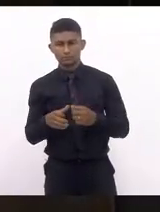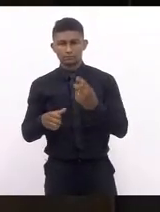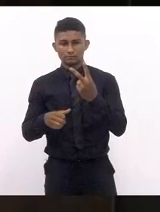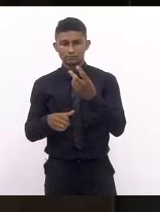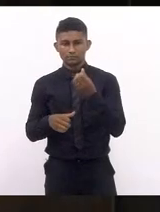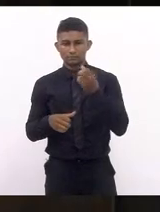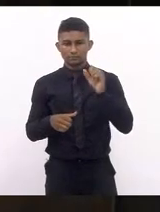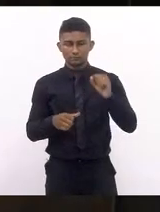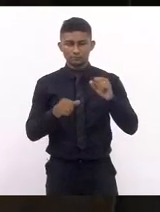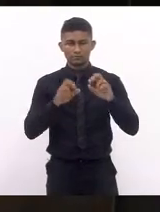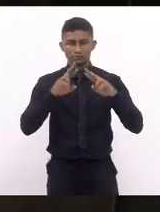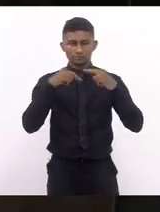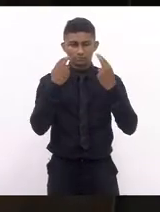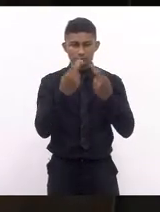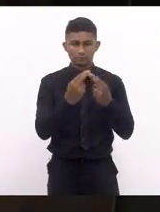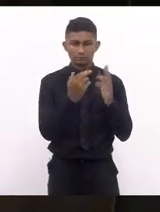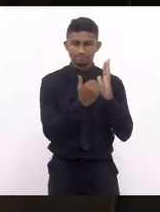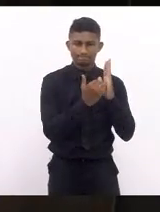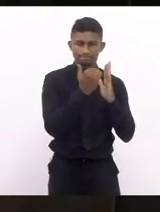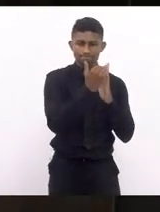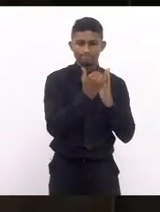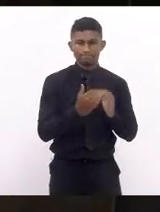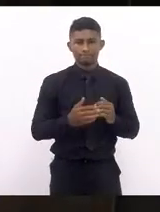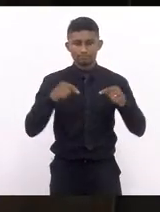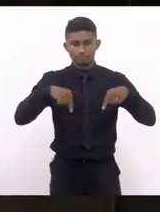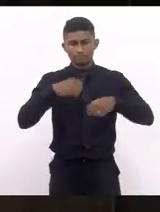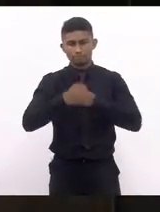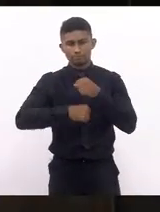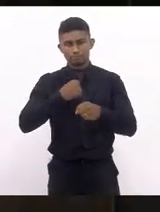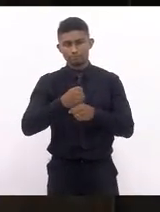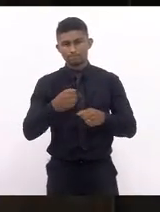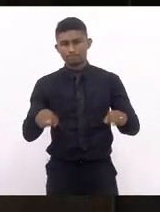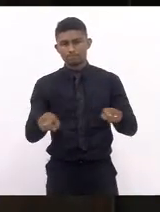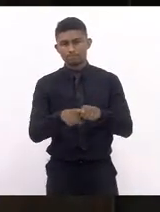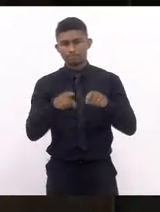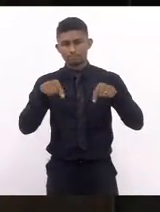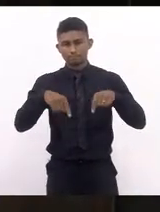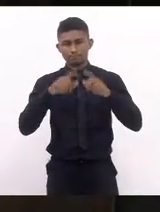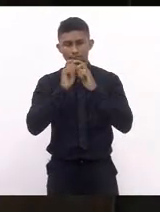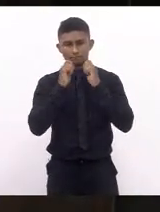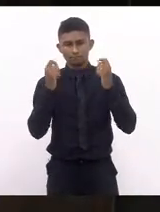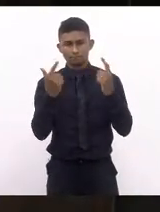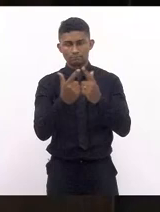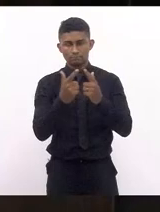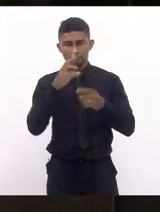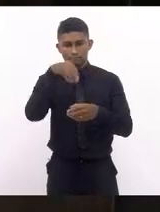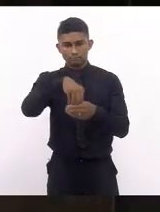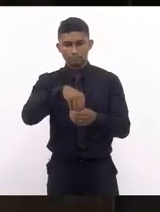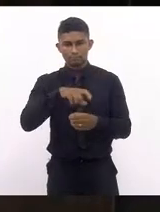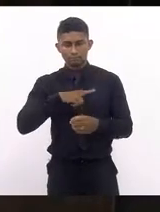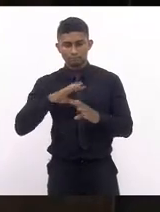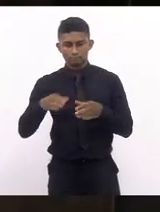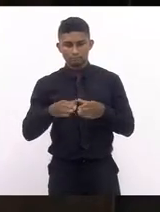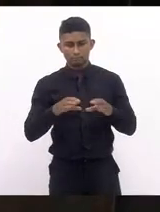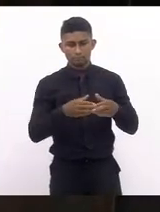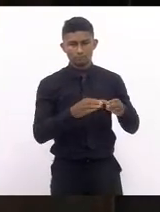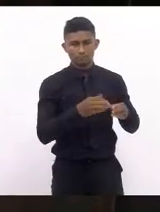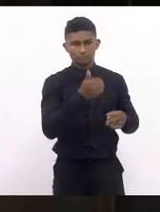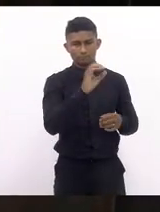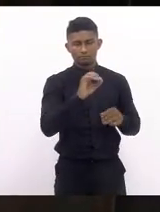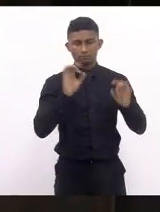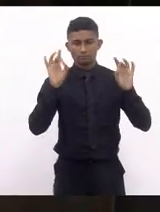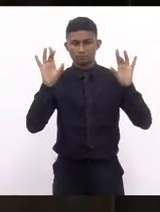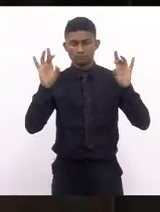268 reuniões extraordinárias nesse ano também funcionaram na casa dez comissões especiais